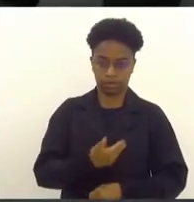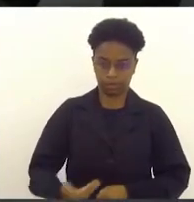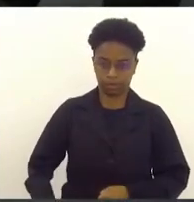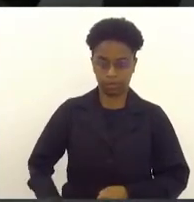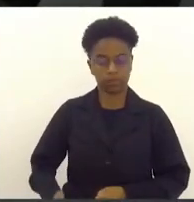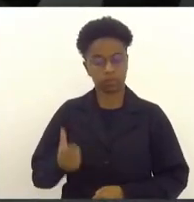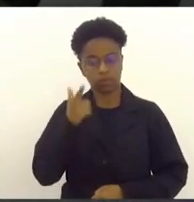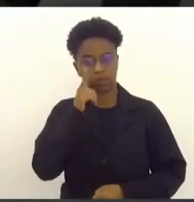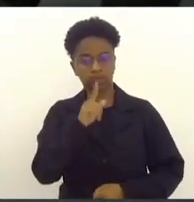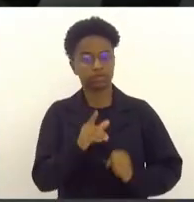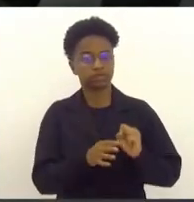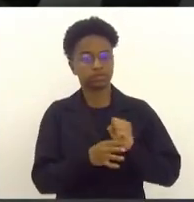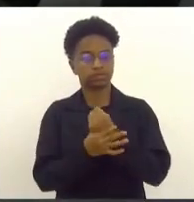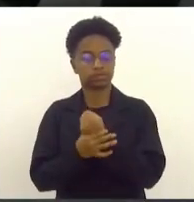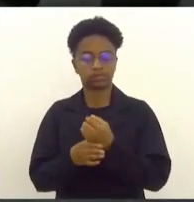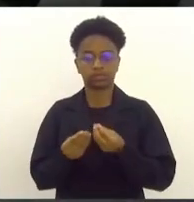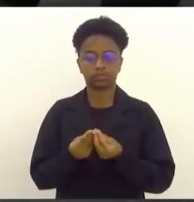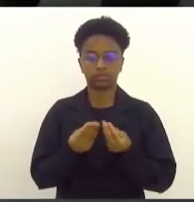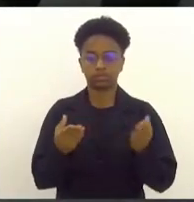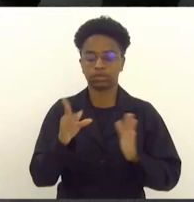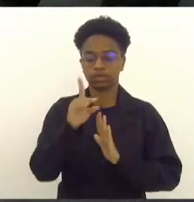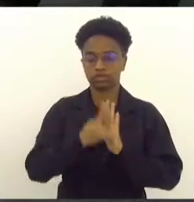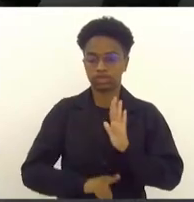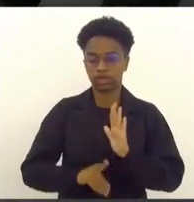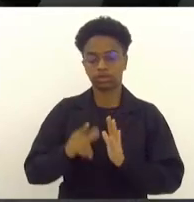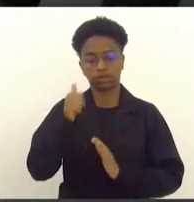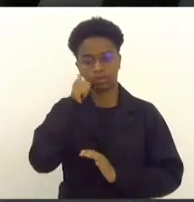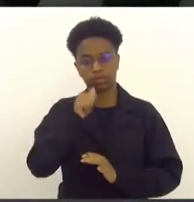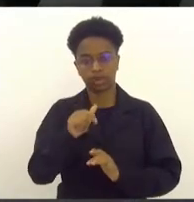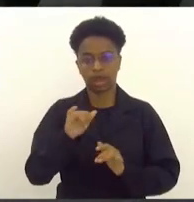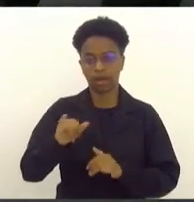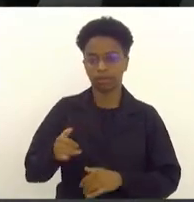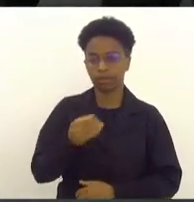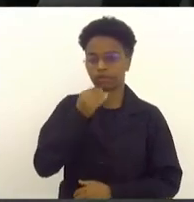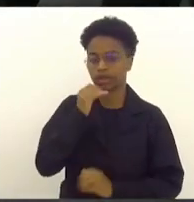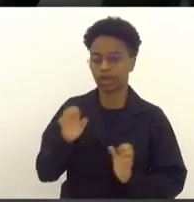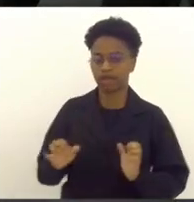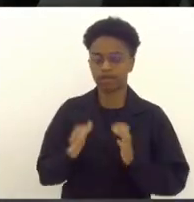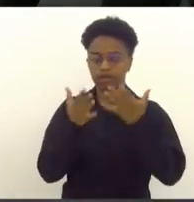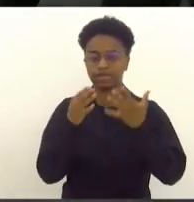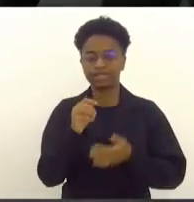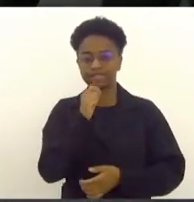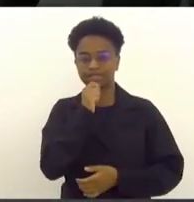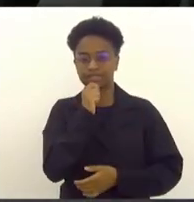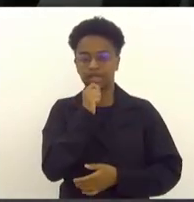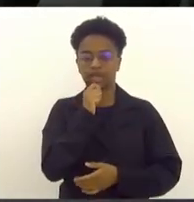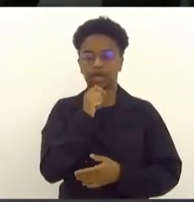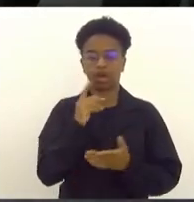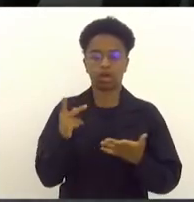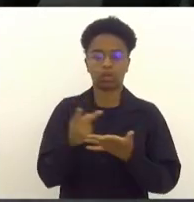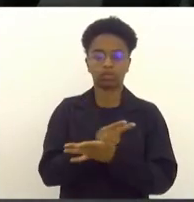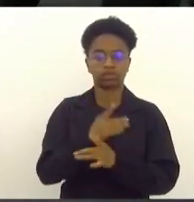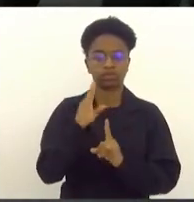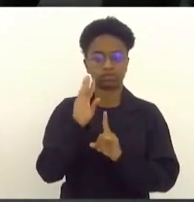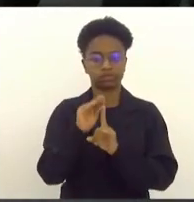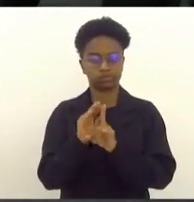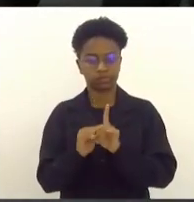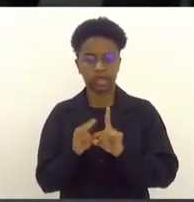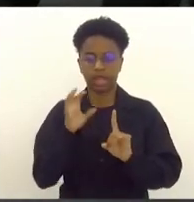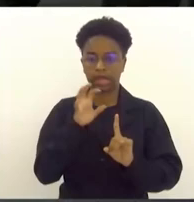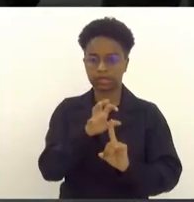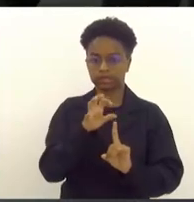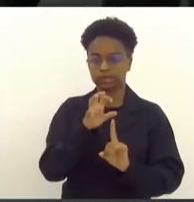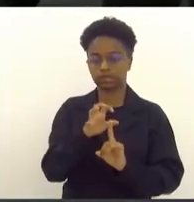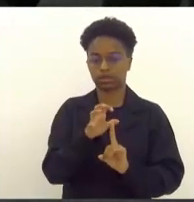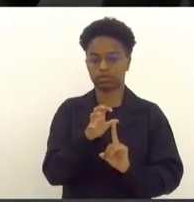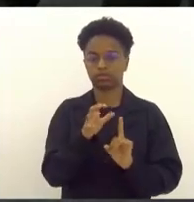dessa mulher curtir esse evento sem ser em importunada sexualmente sem ser vítima de assédio sexual Então